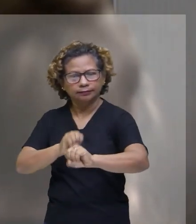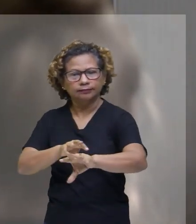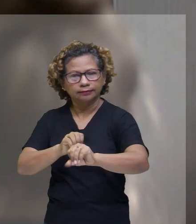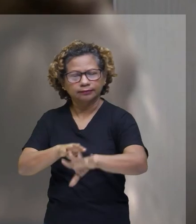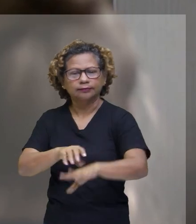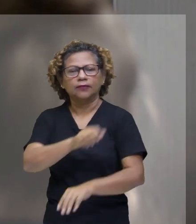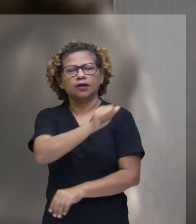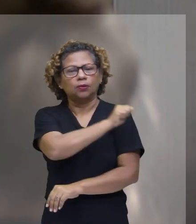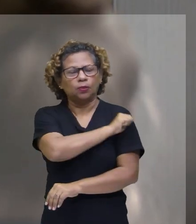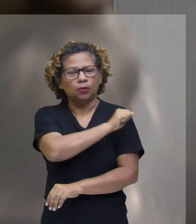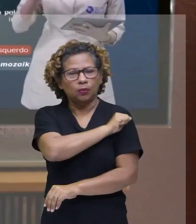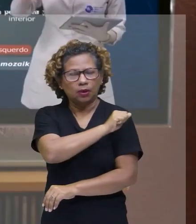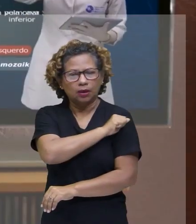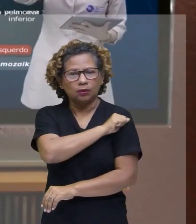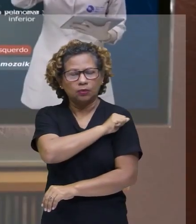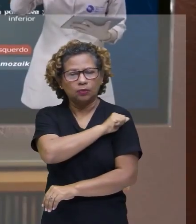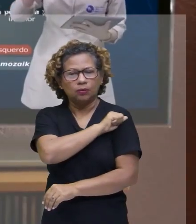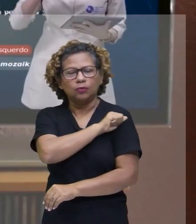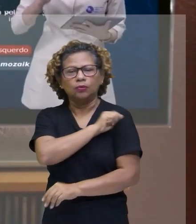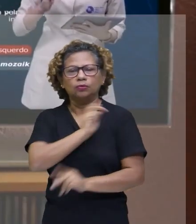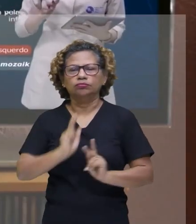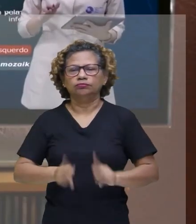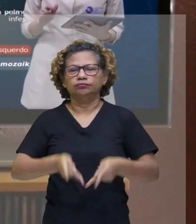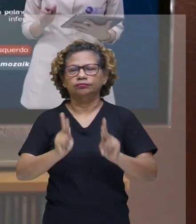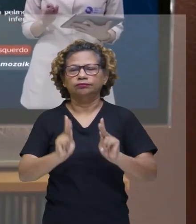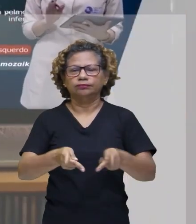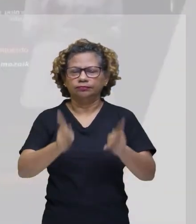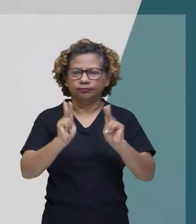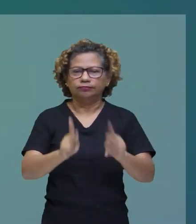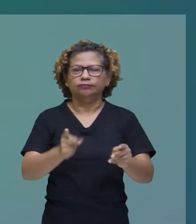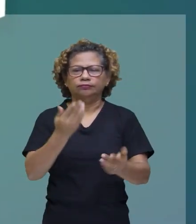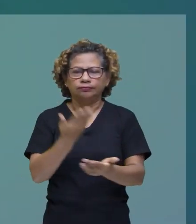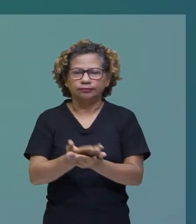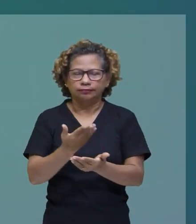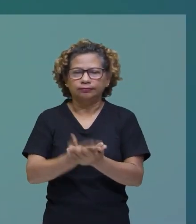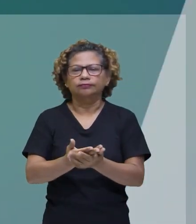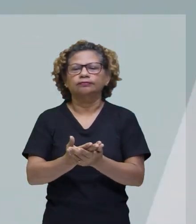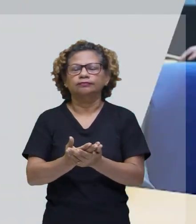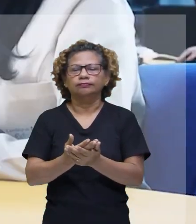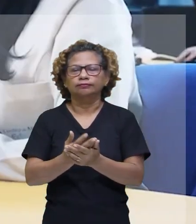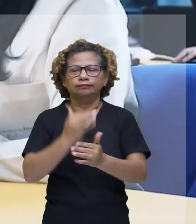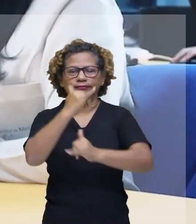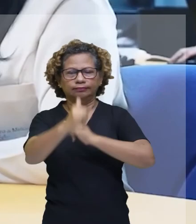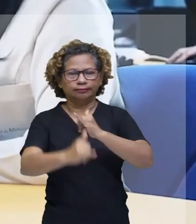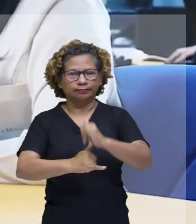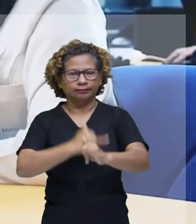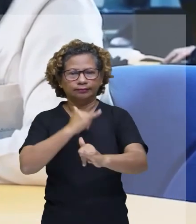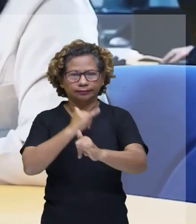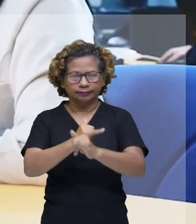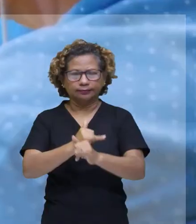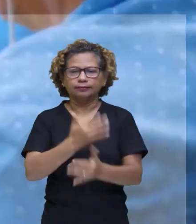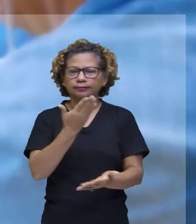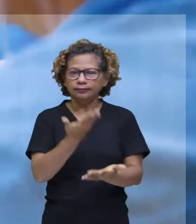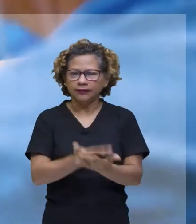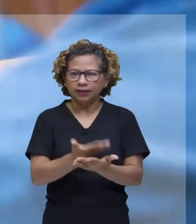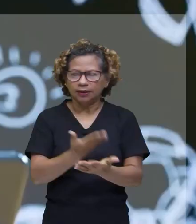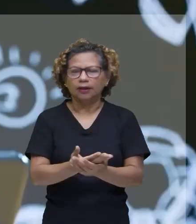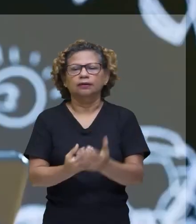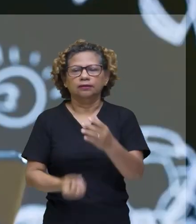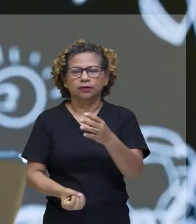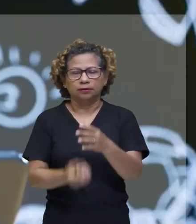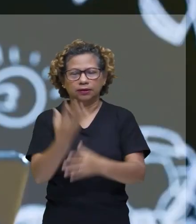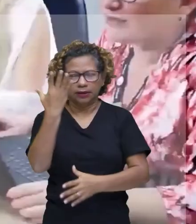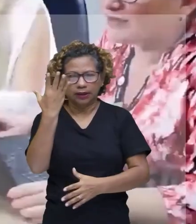estudantes acompanhar as aulas pela TV e via internet. As aulas são elaboradas por equipes